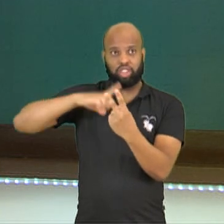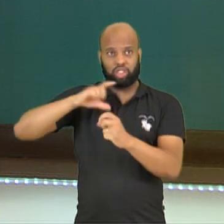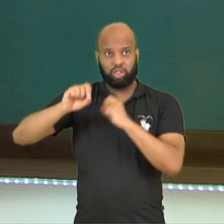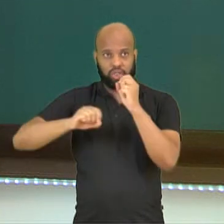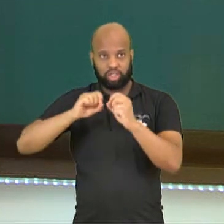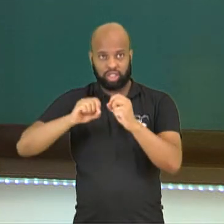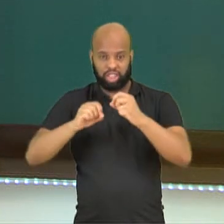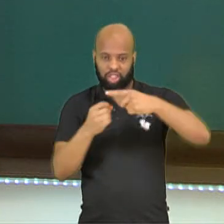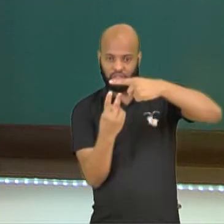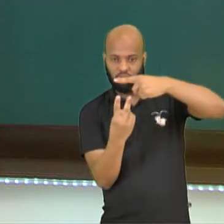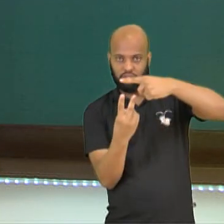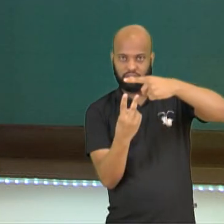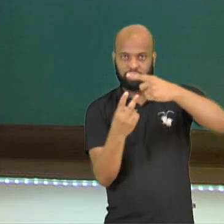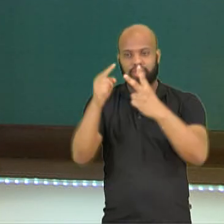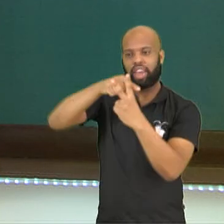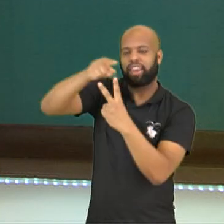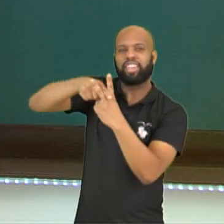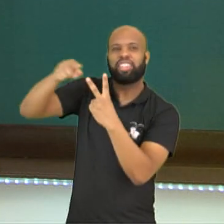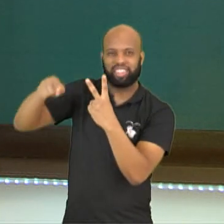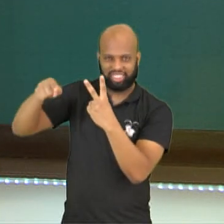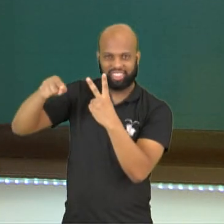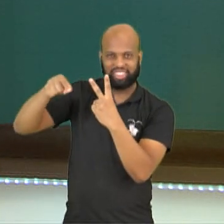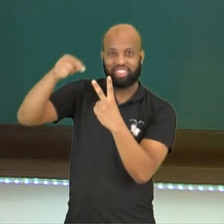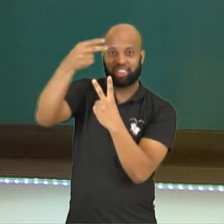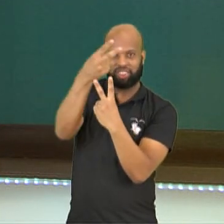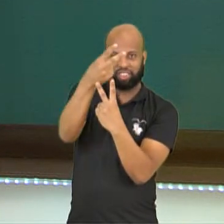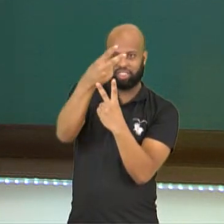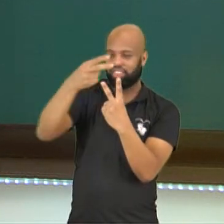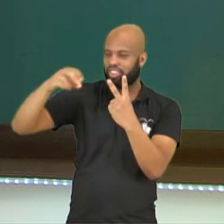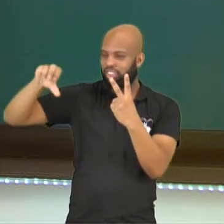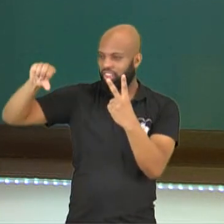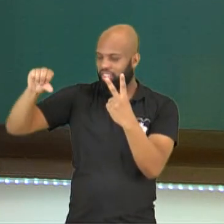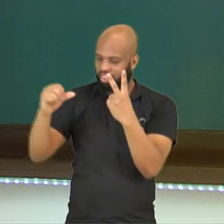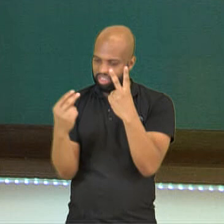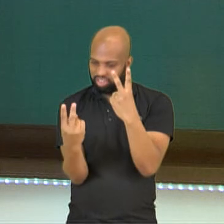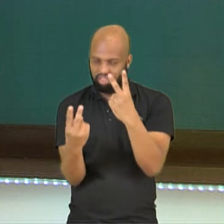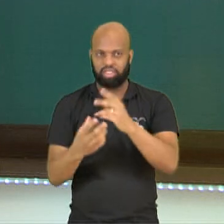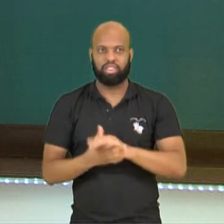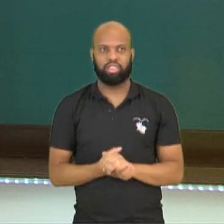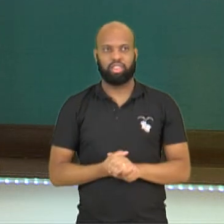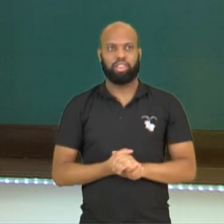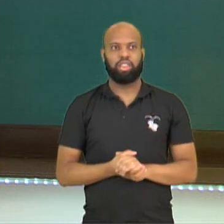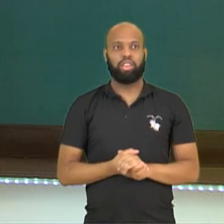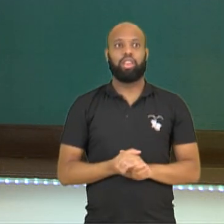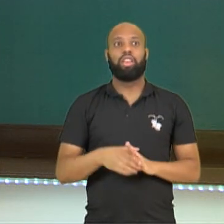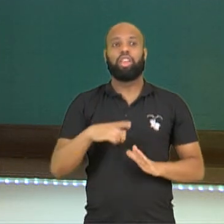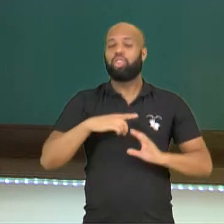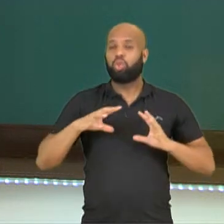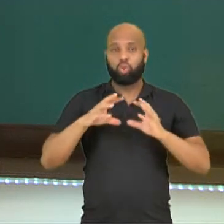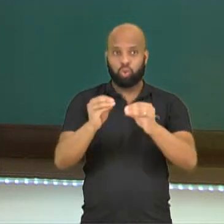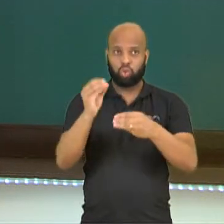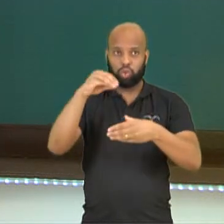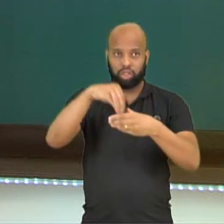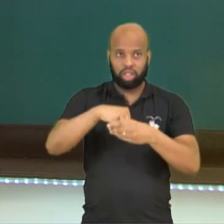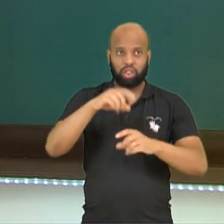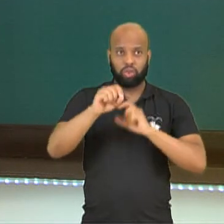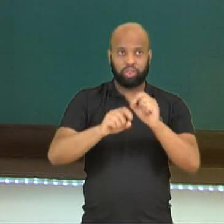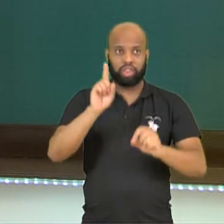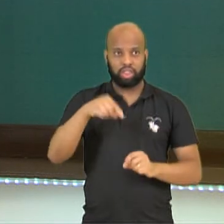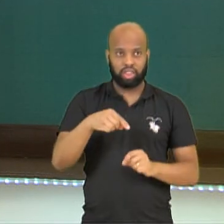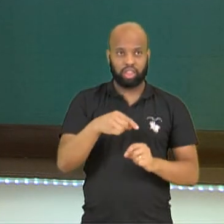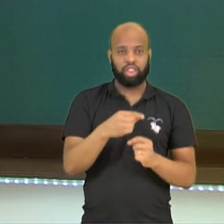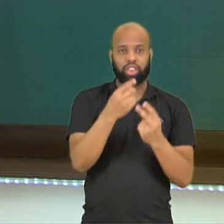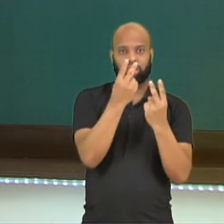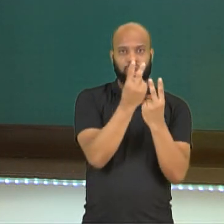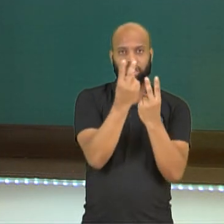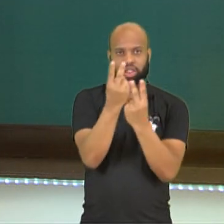ó. 2, 4, 6, 8, 9. Então, toda essa galera aqui é 2 elevado a 9. Só que cada um